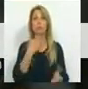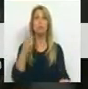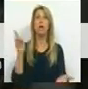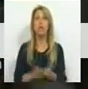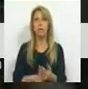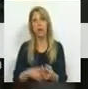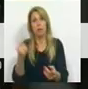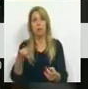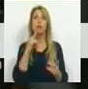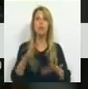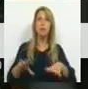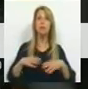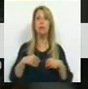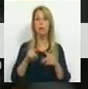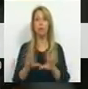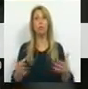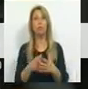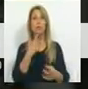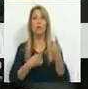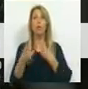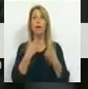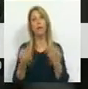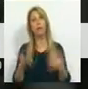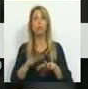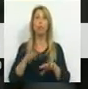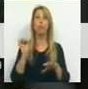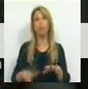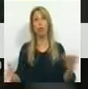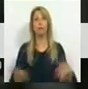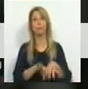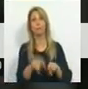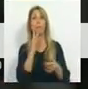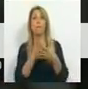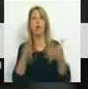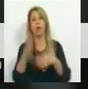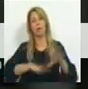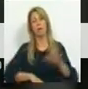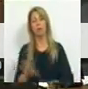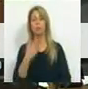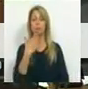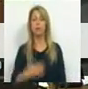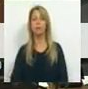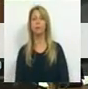tida e aceite por parte desta Comissão de Inquérito, graças ao tal rolo compressor da maioria. Muito obrigado.